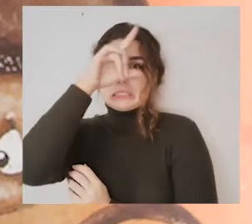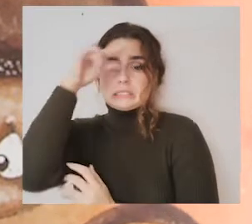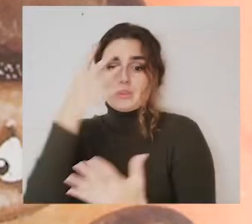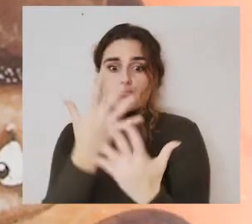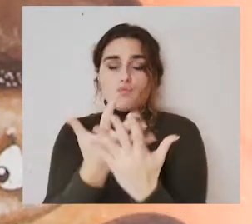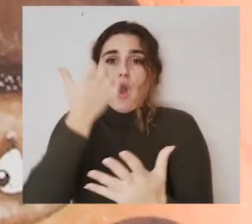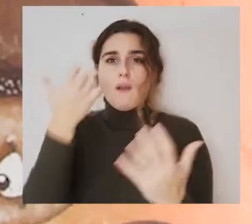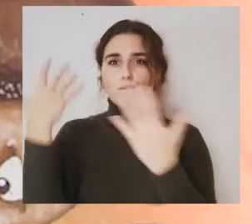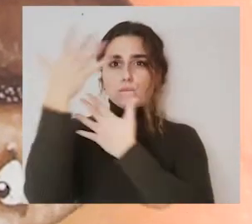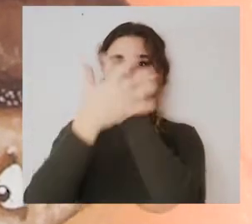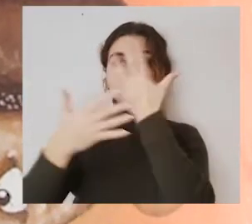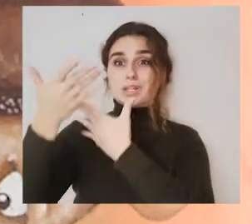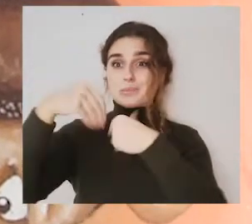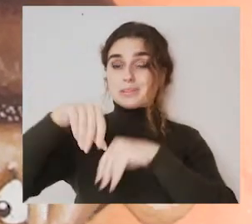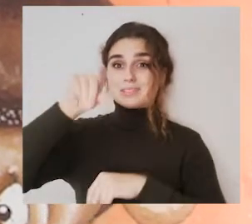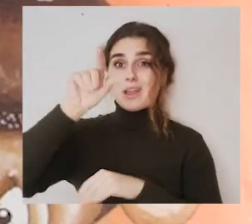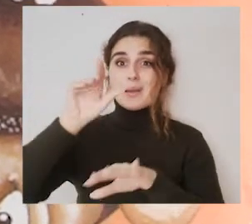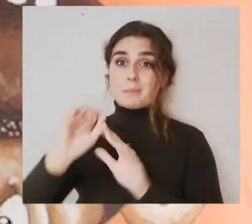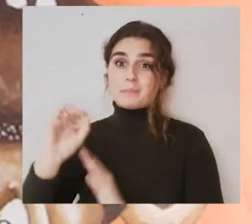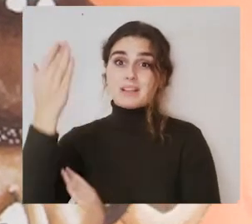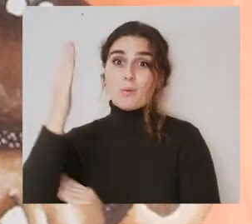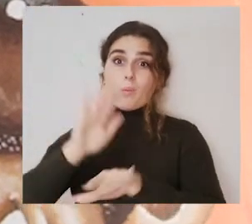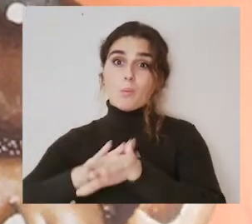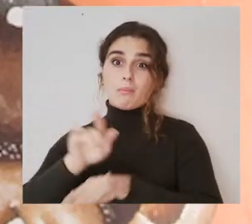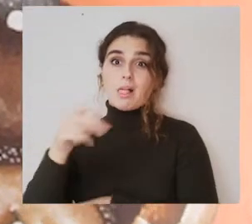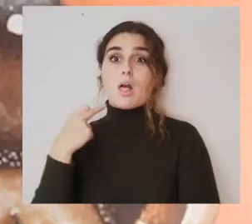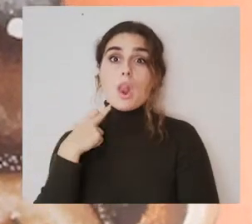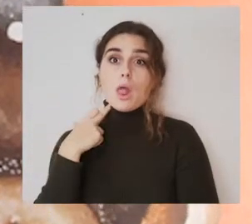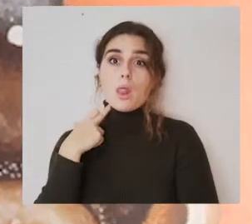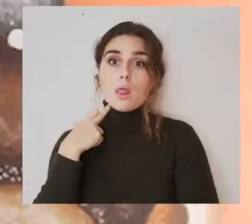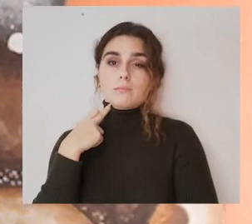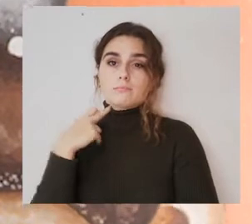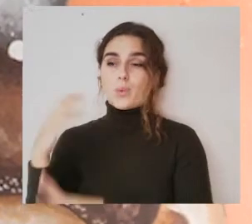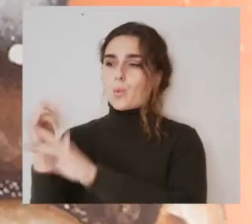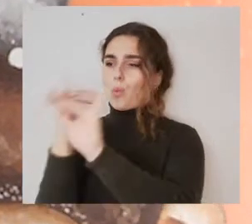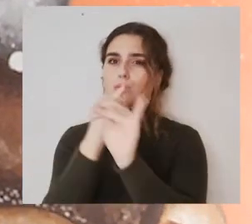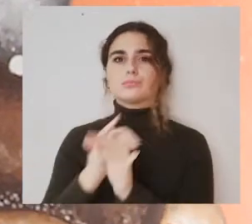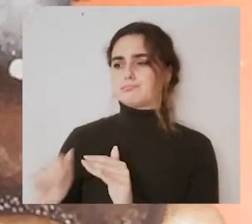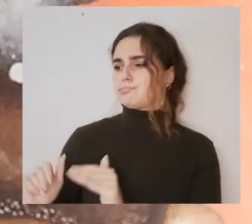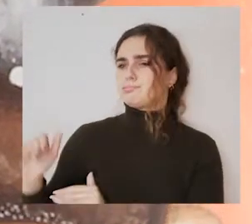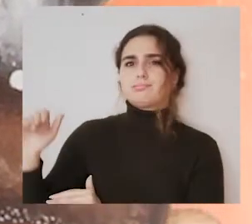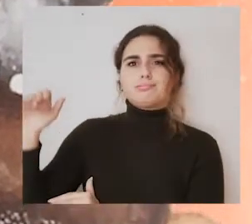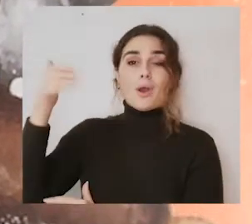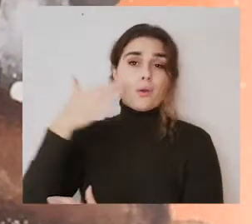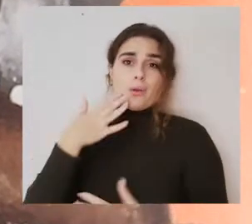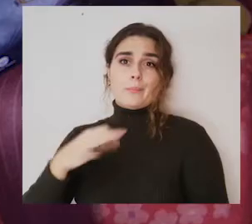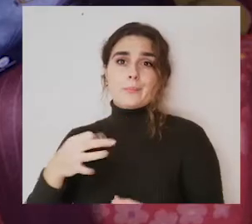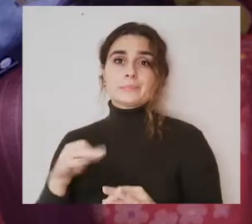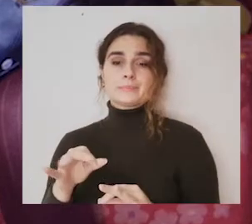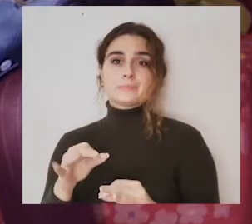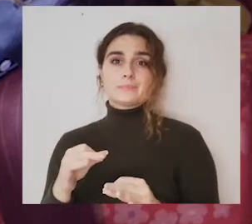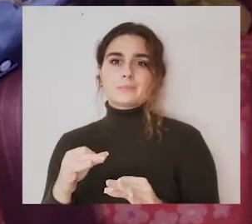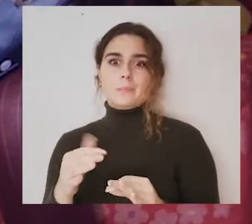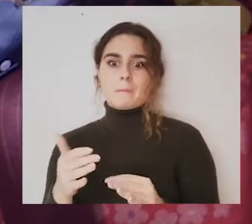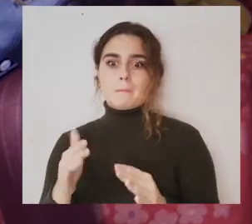muito ofuscante, mas acima de tudo, porque era pequeno, enquanto os outros cresciam como elefantes. Mas tudo